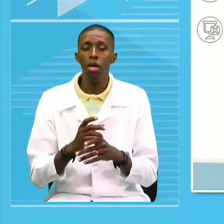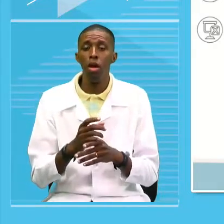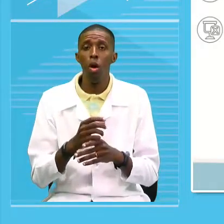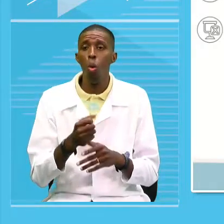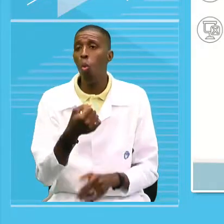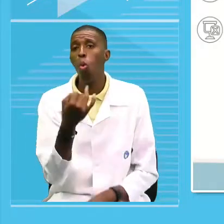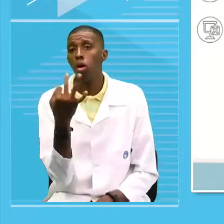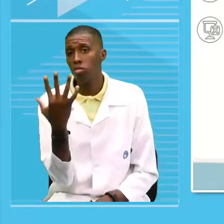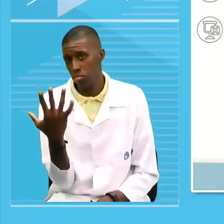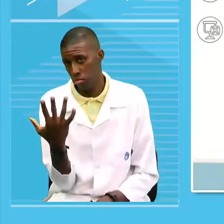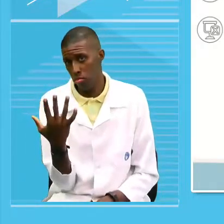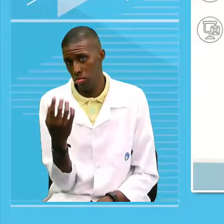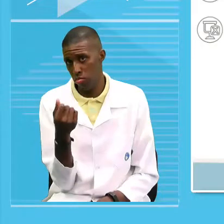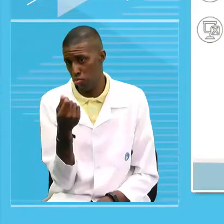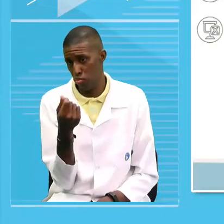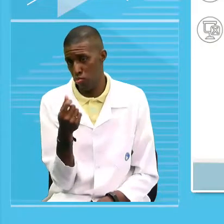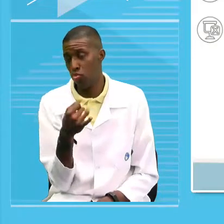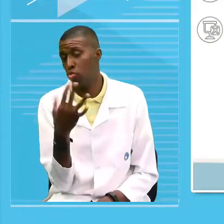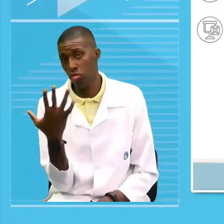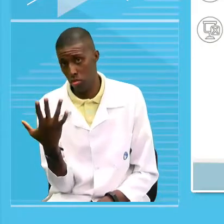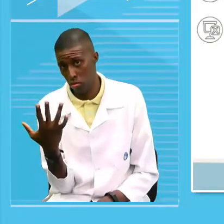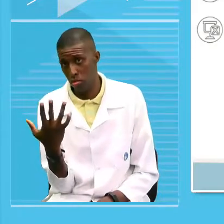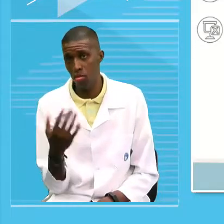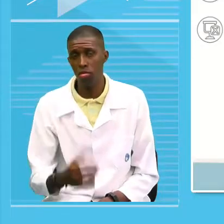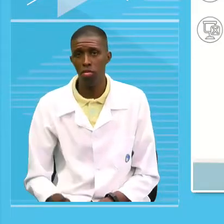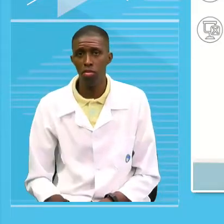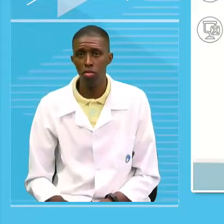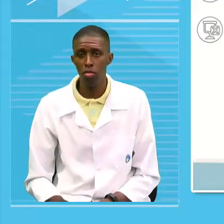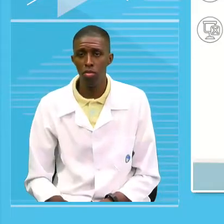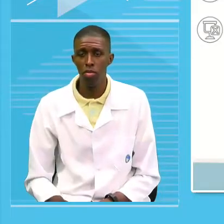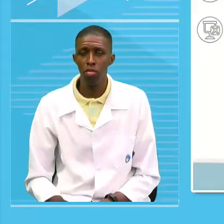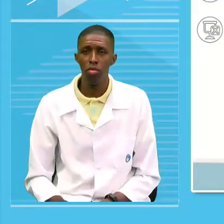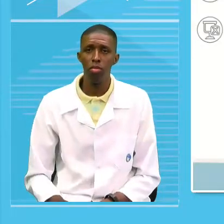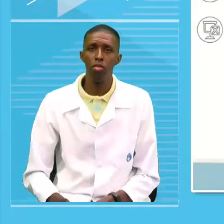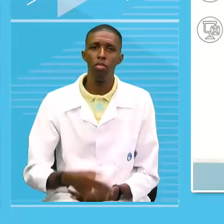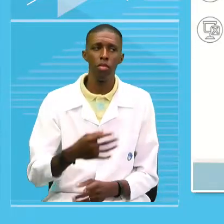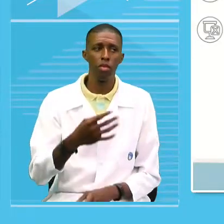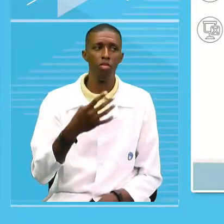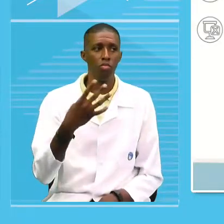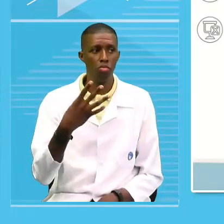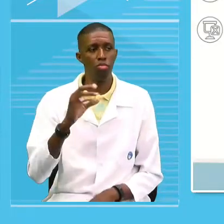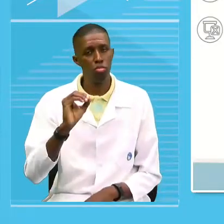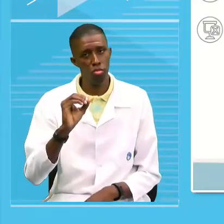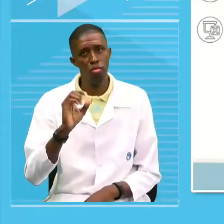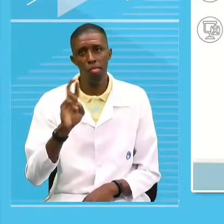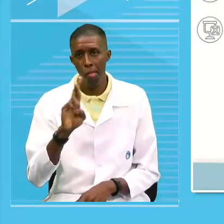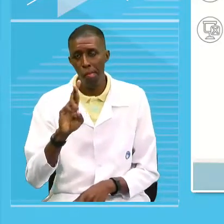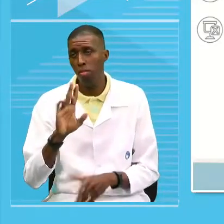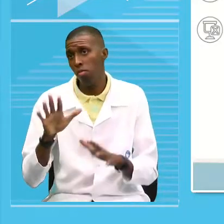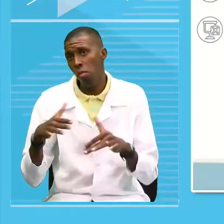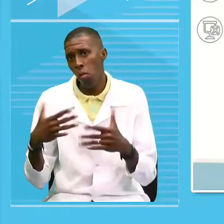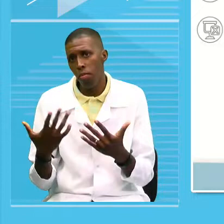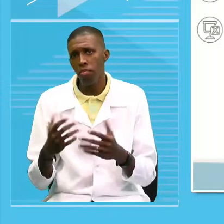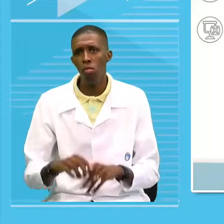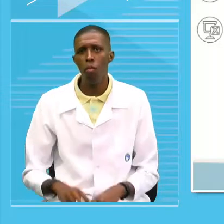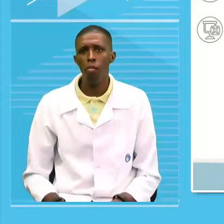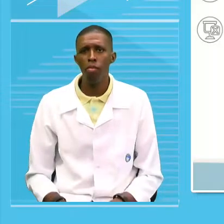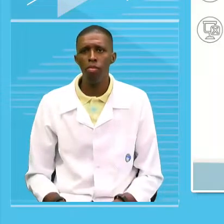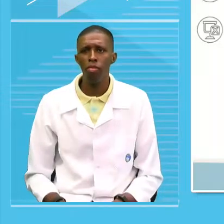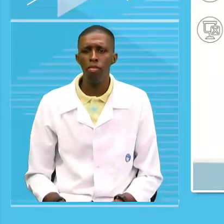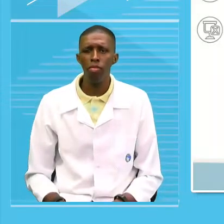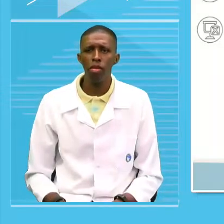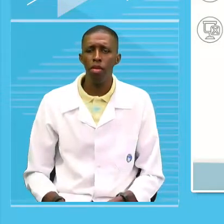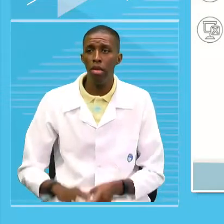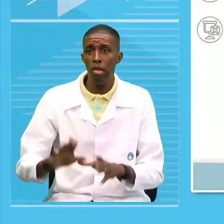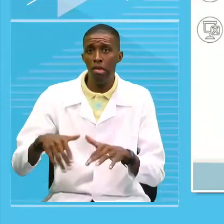e olha só os comentários Oi qual é o tecido do vestido você envia para todo o Brasil